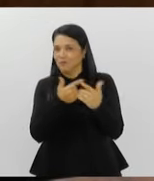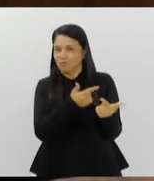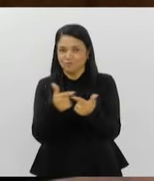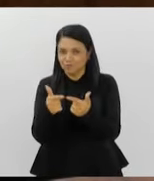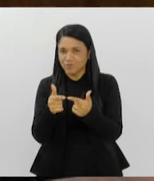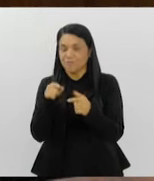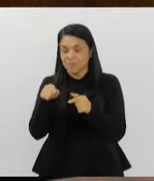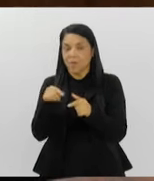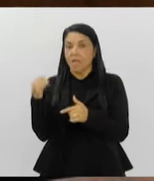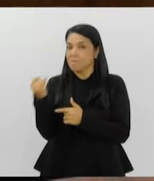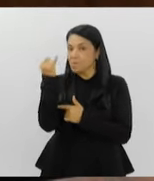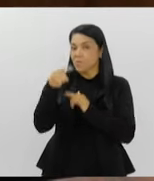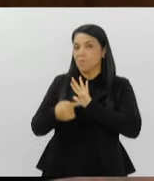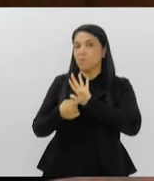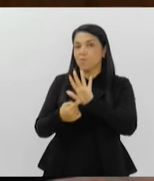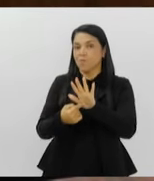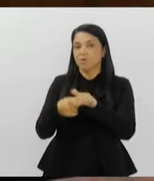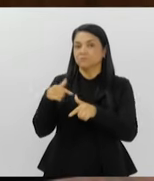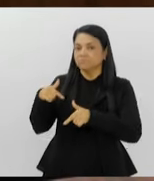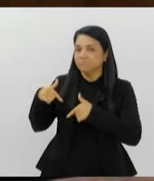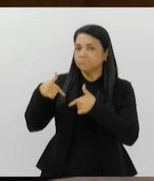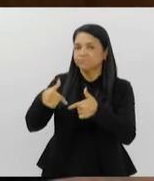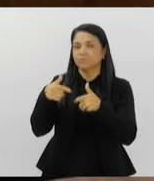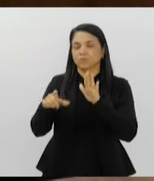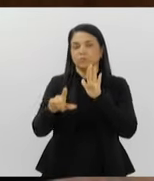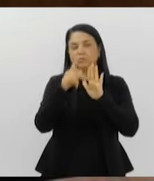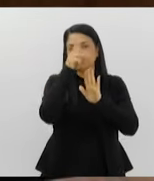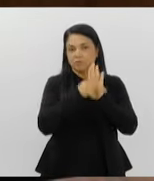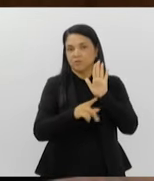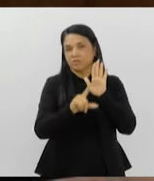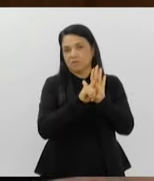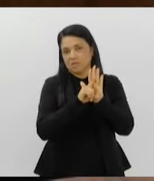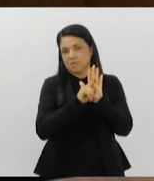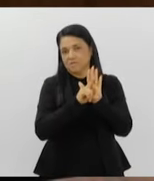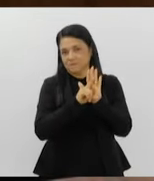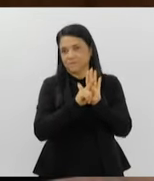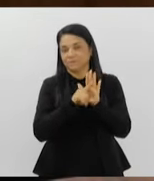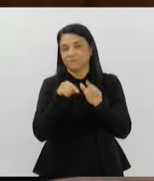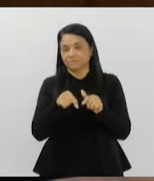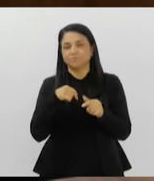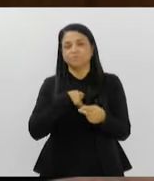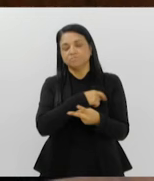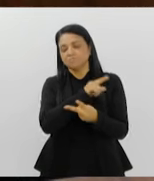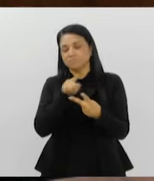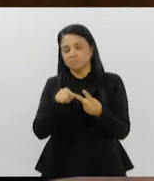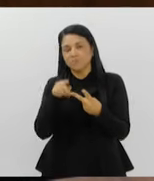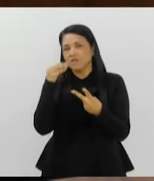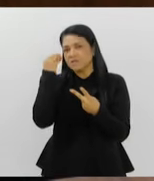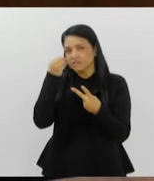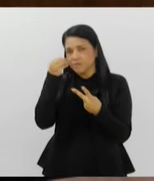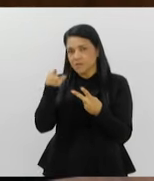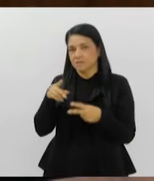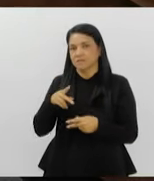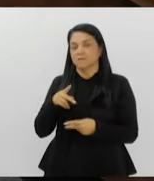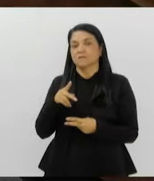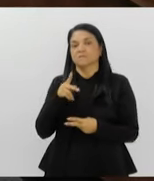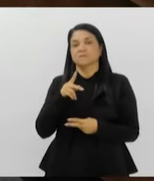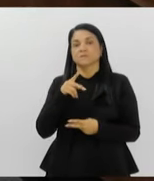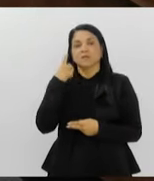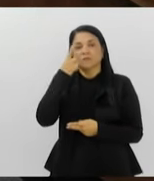a providência que o vosso projeto de lei determina. E a segunda experiência, deputado professor